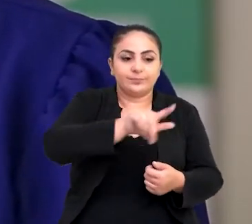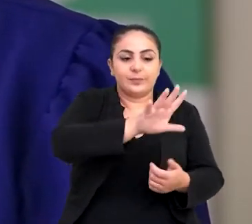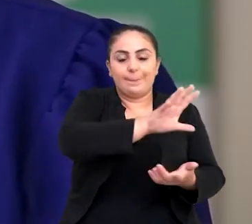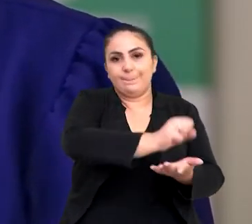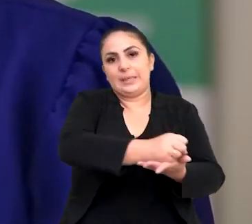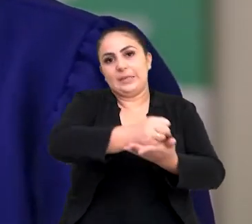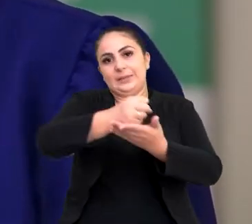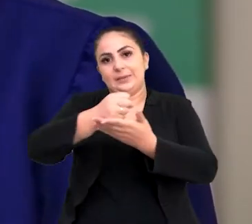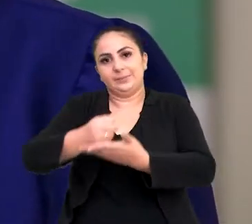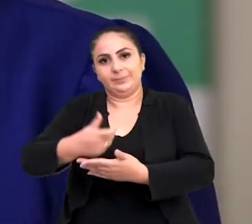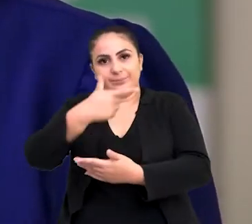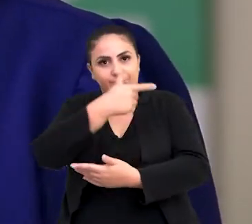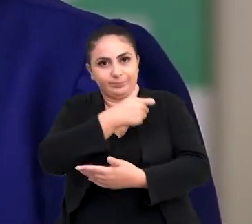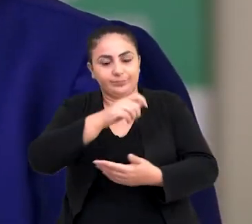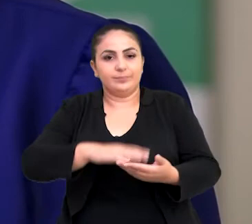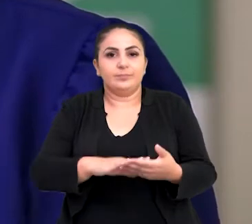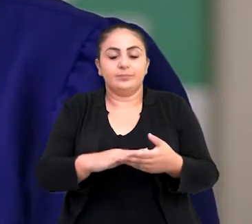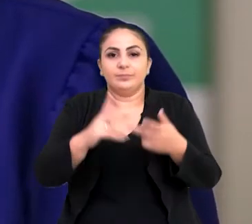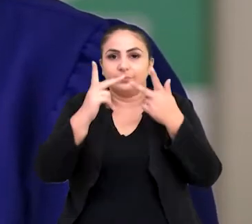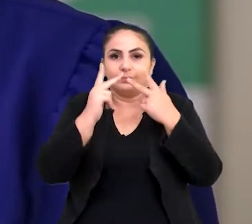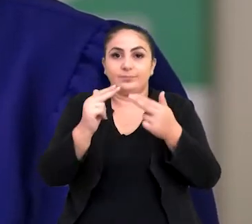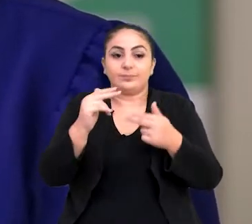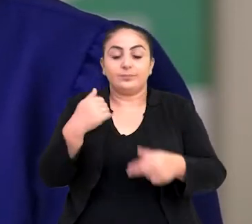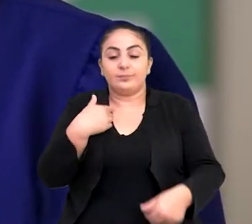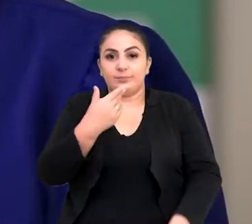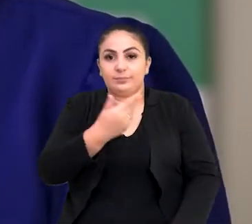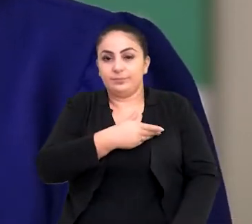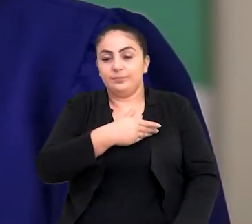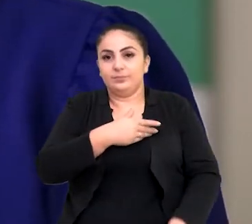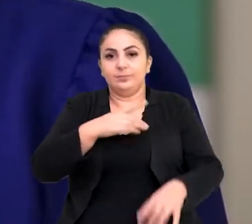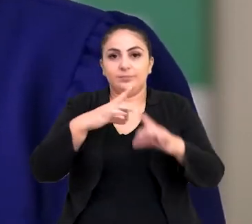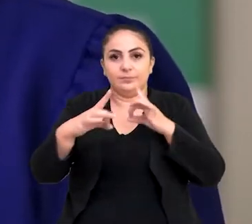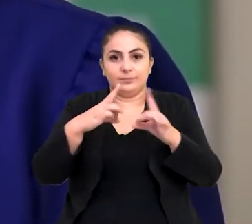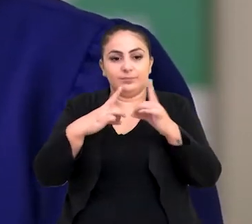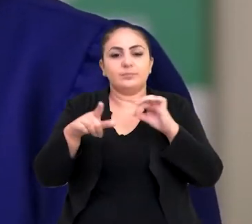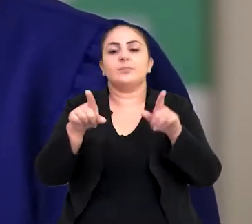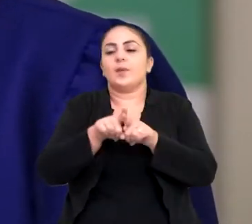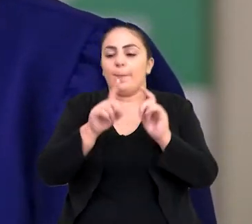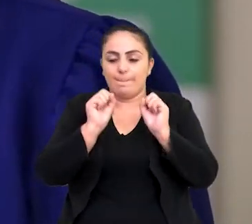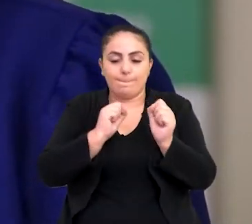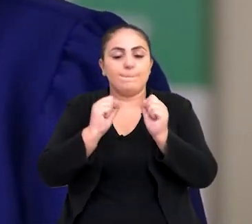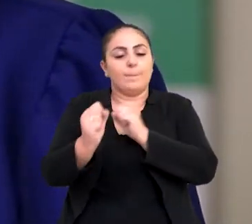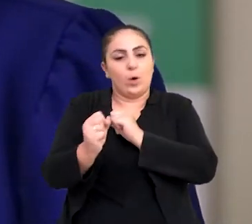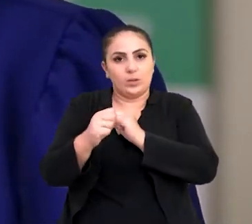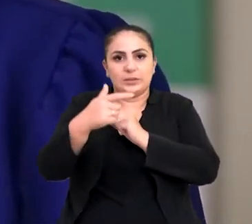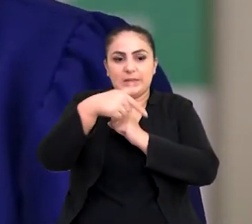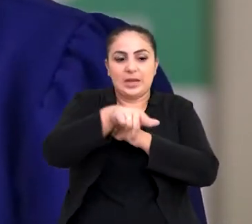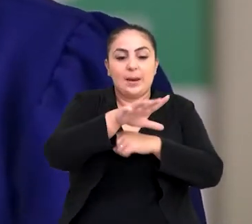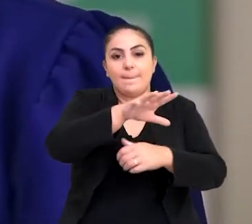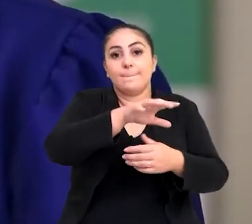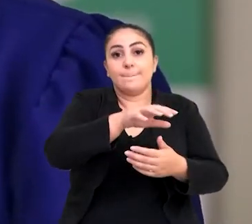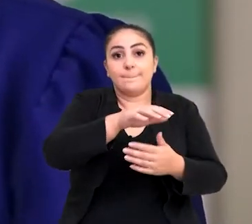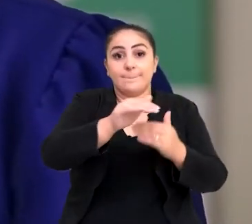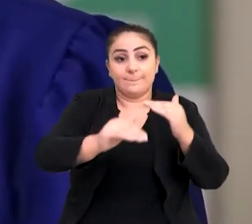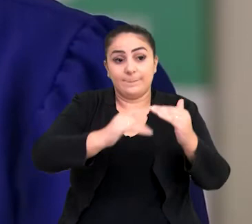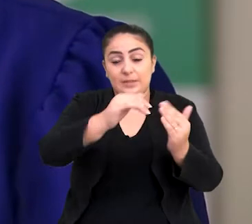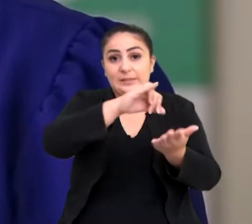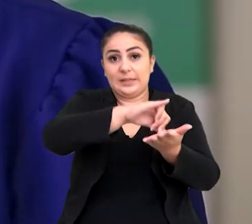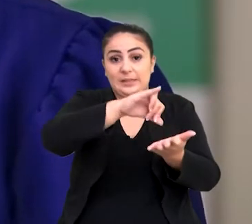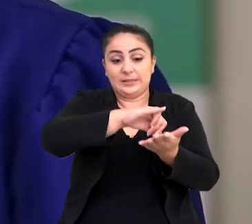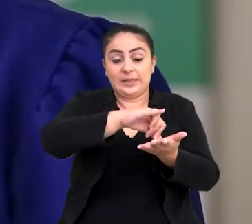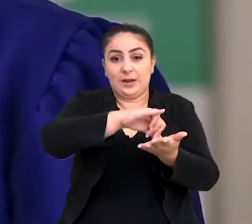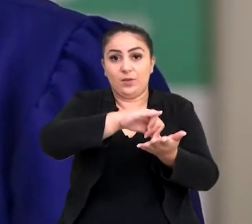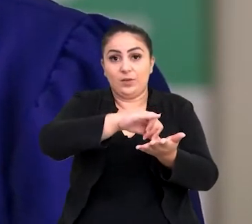poderem vir buscar a vacina. Assim como as nossas coordenadorias também poderão vir no